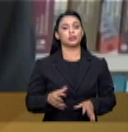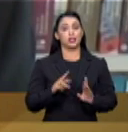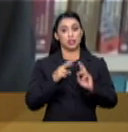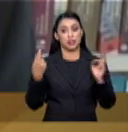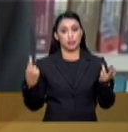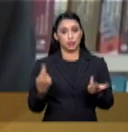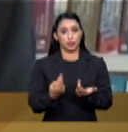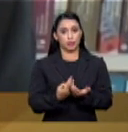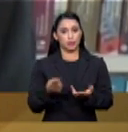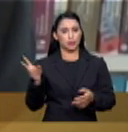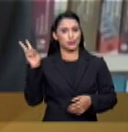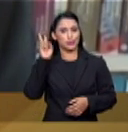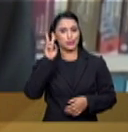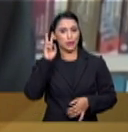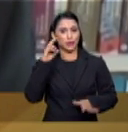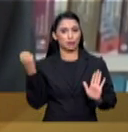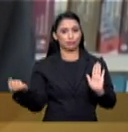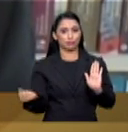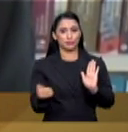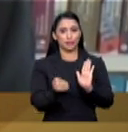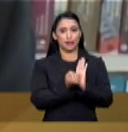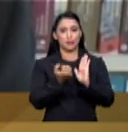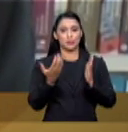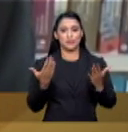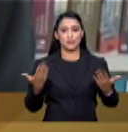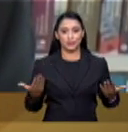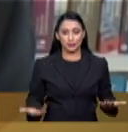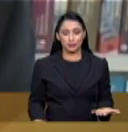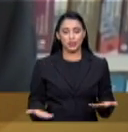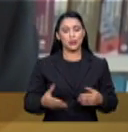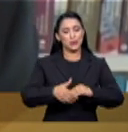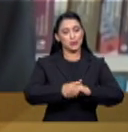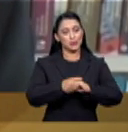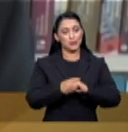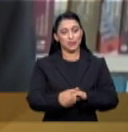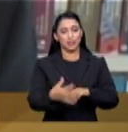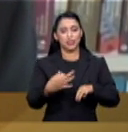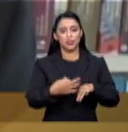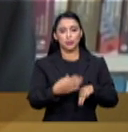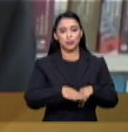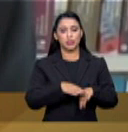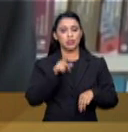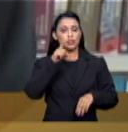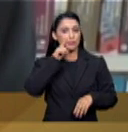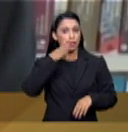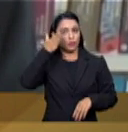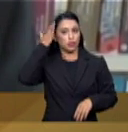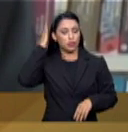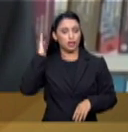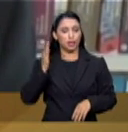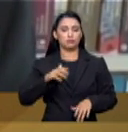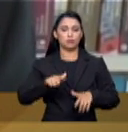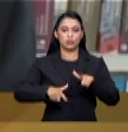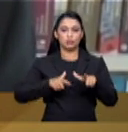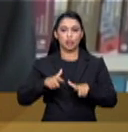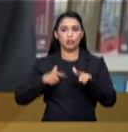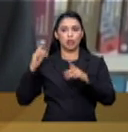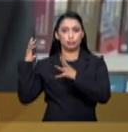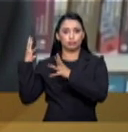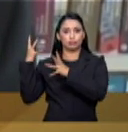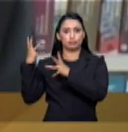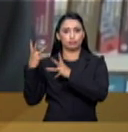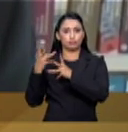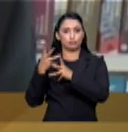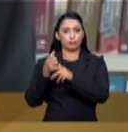Tribunal Federal e cumprimentar o ministro Marco Aurélio pela sua brilhante trajetória, fazendo votos